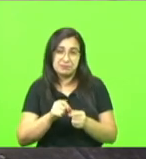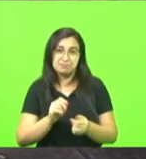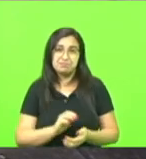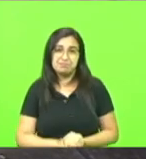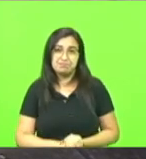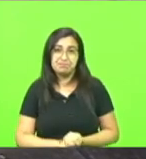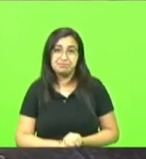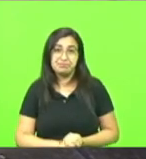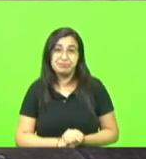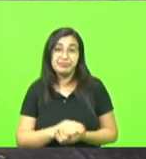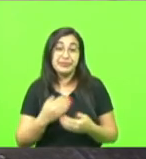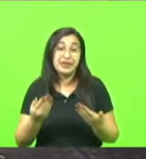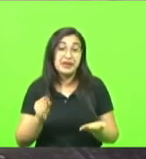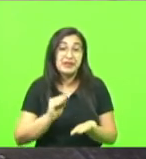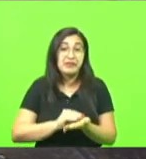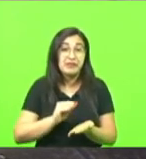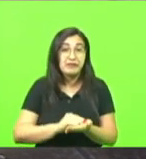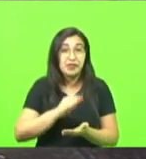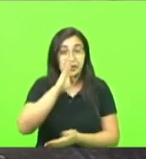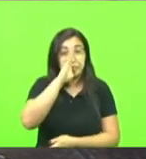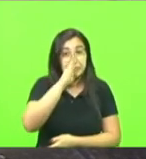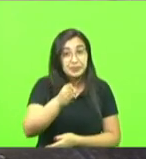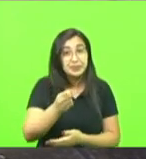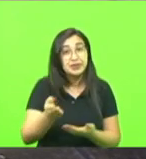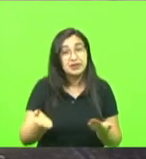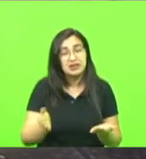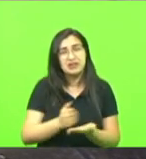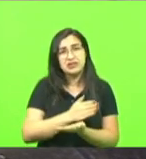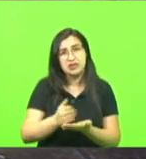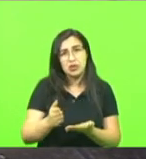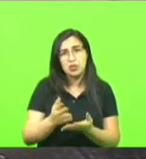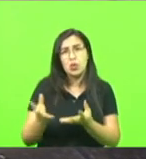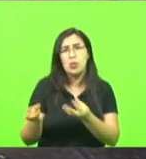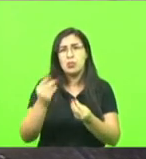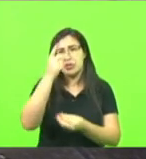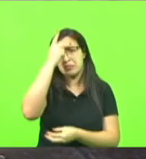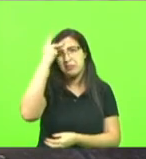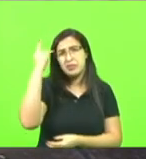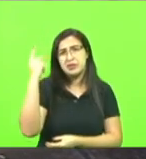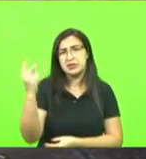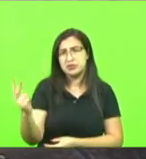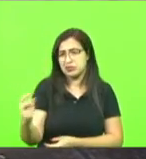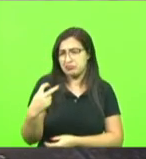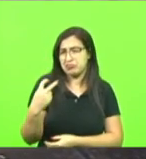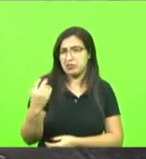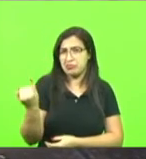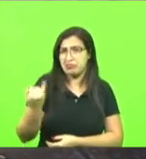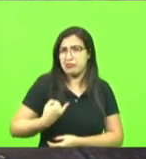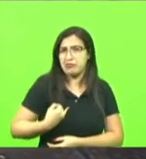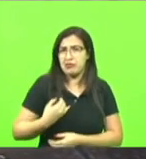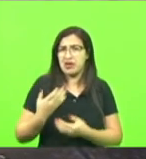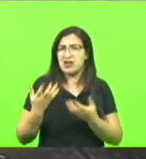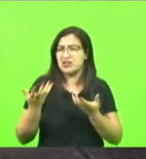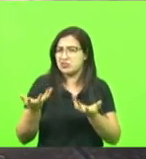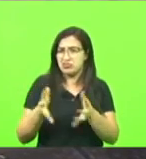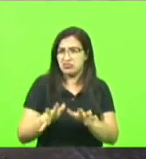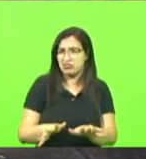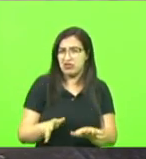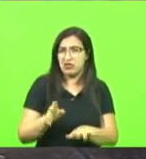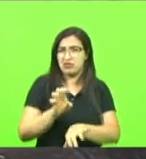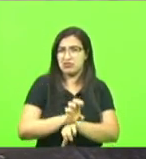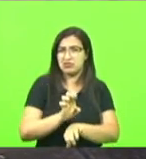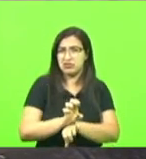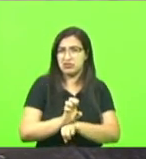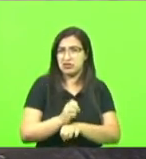falta para o prioritário. E, quando eu digo isso, muitas pessoas, às vezes, olham para mim, mas, Bruno, você não quer que o Estado invista em saúde